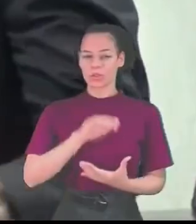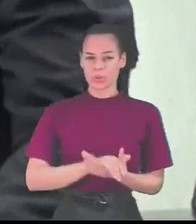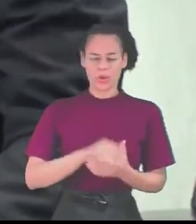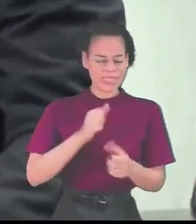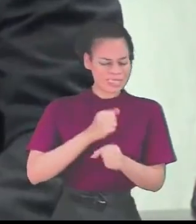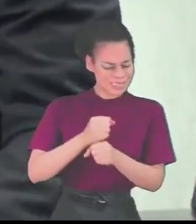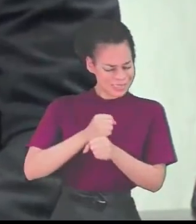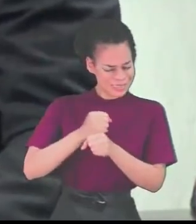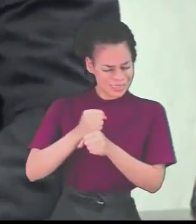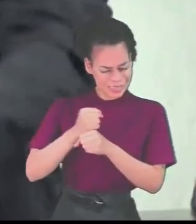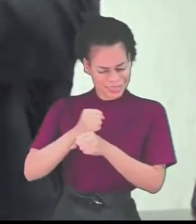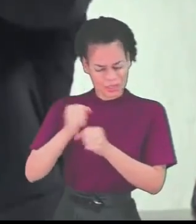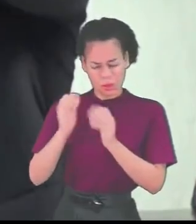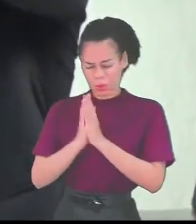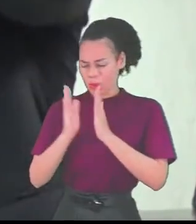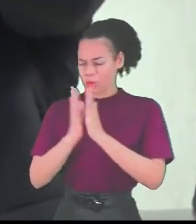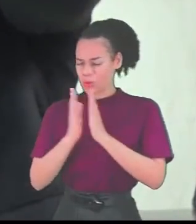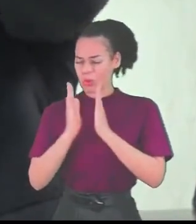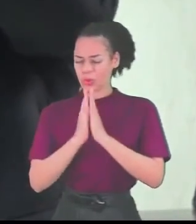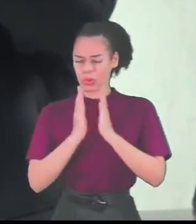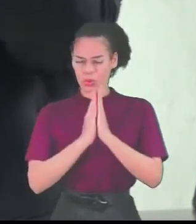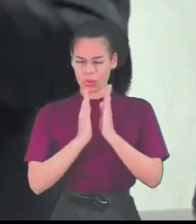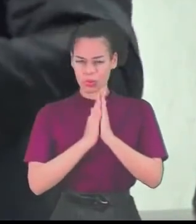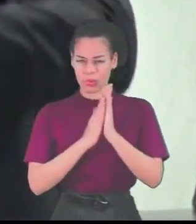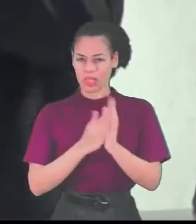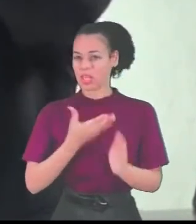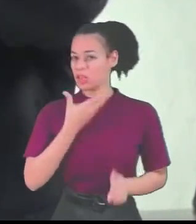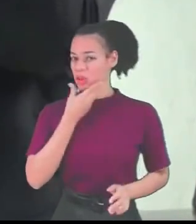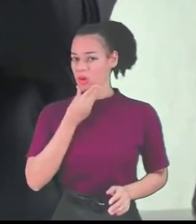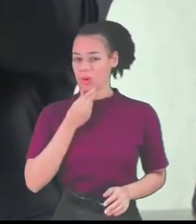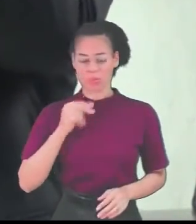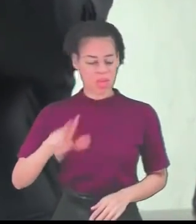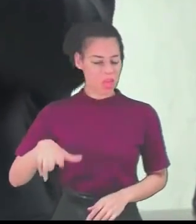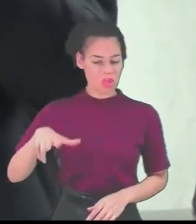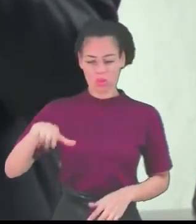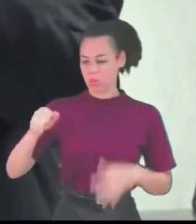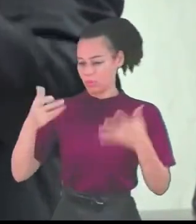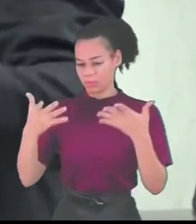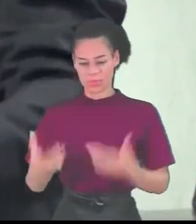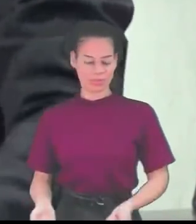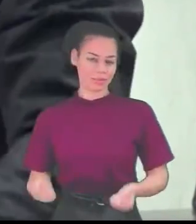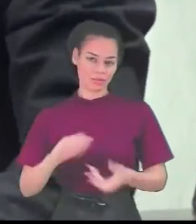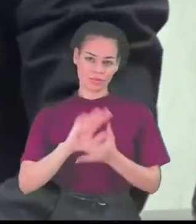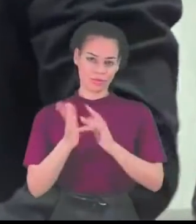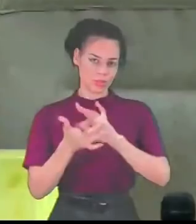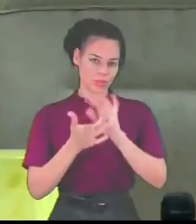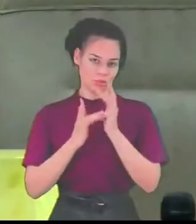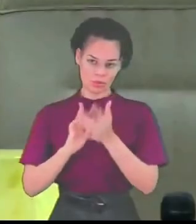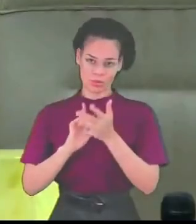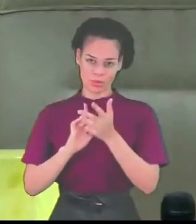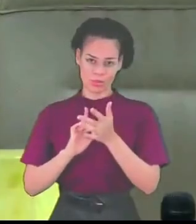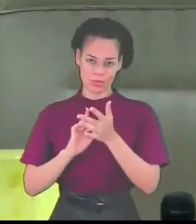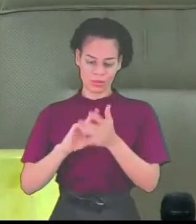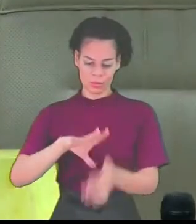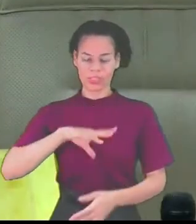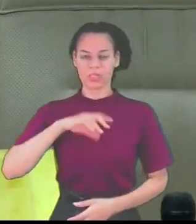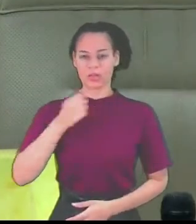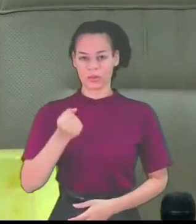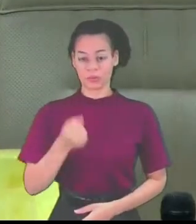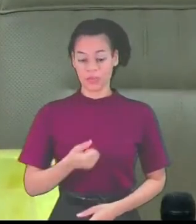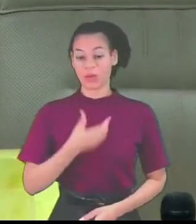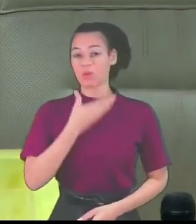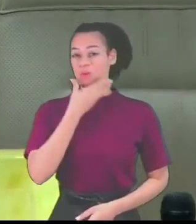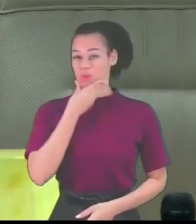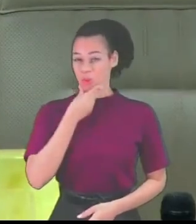fio e o Homem Nunca Quis Cristo como Salvador e ele contra um